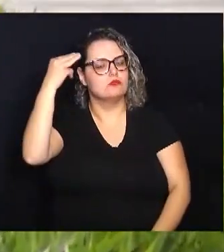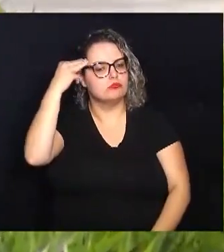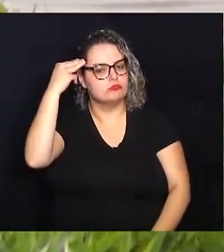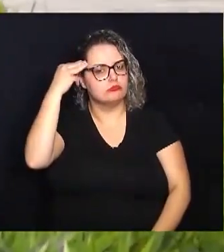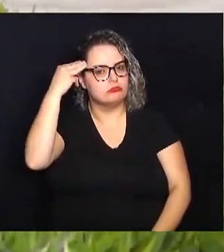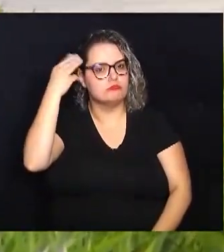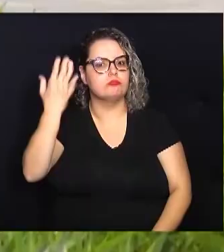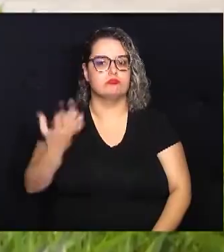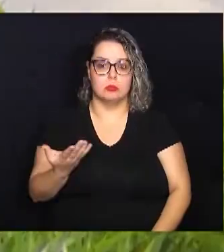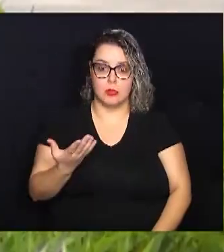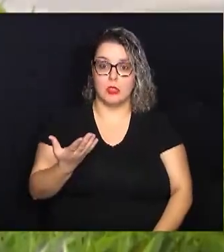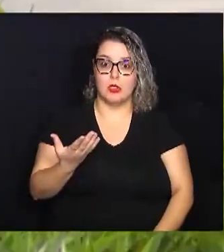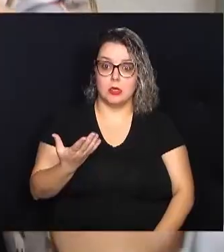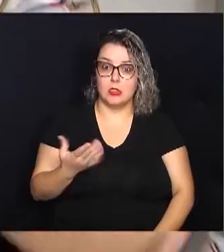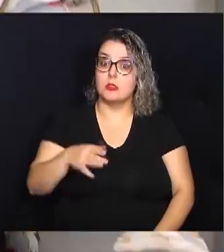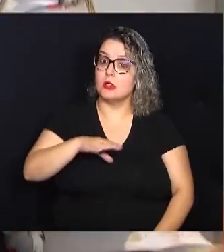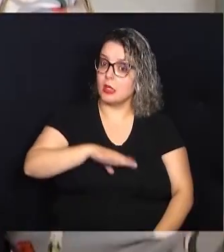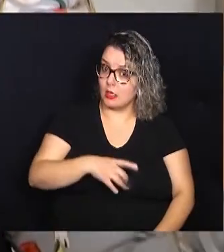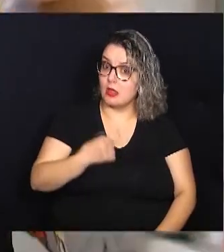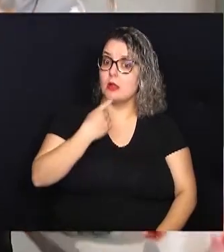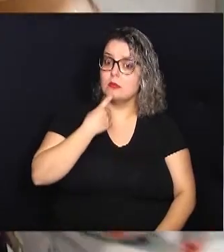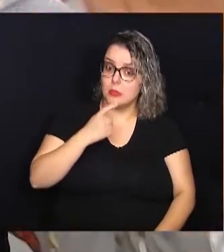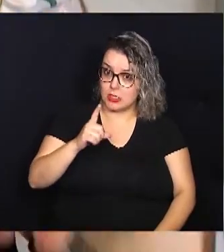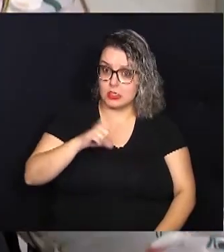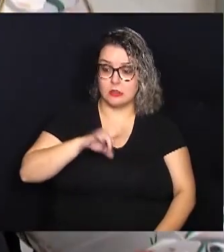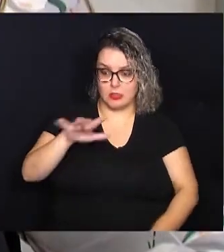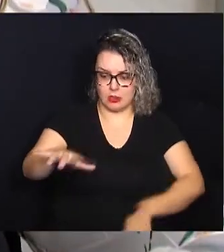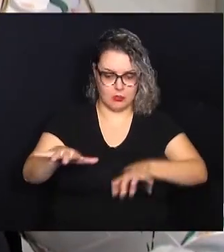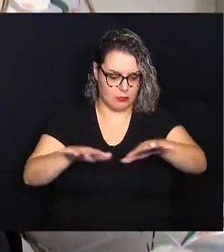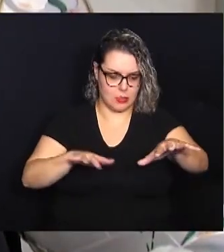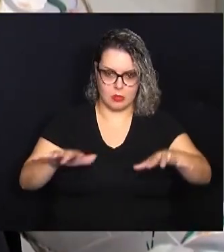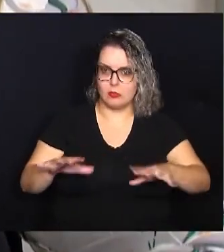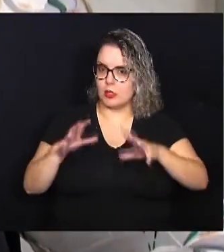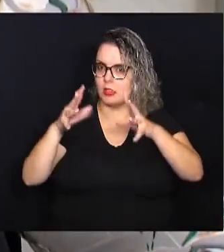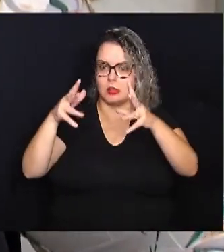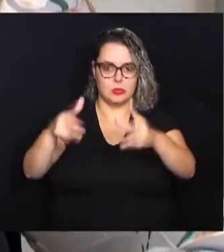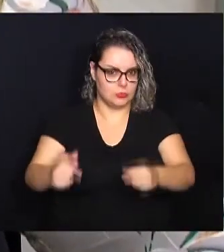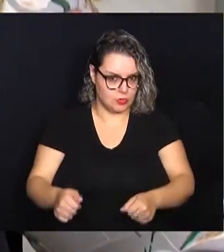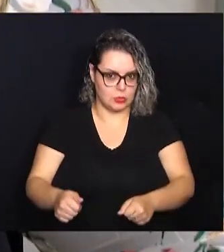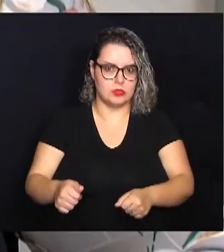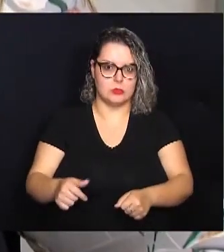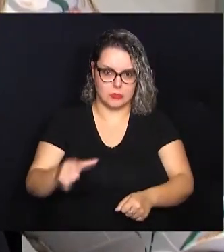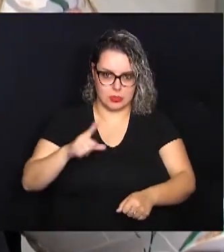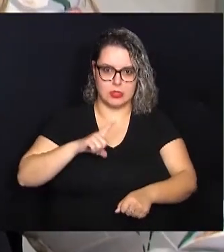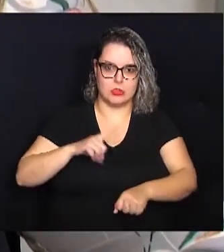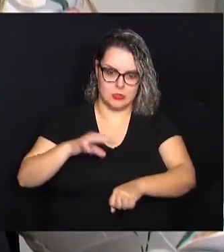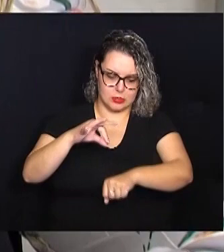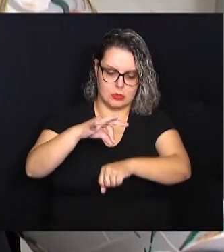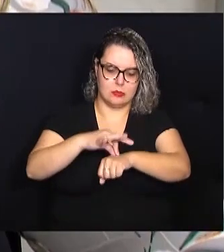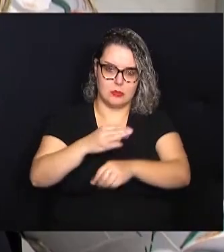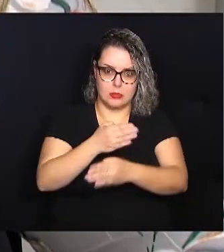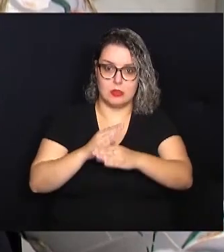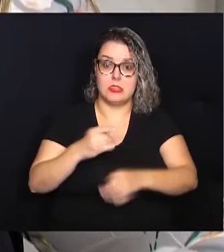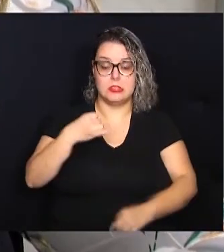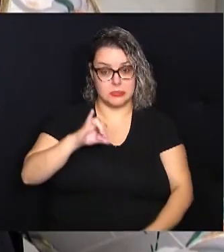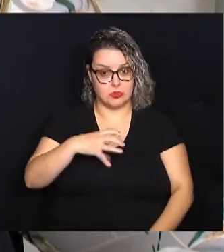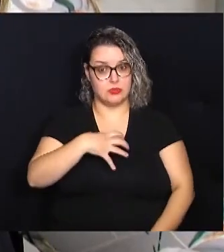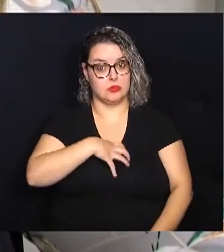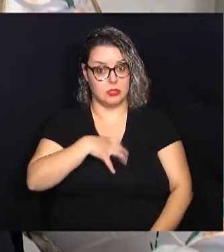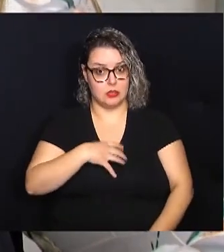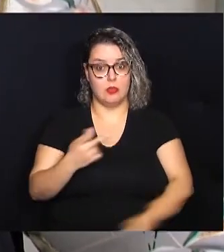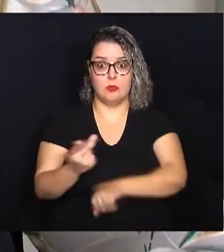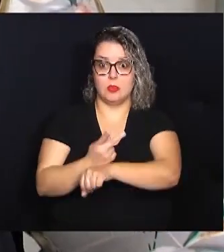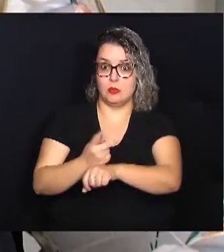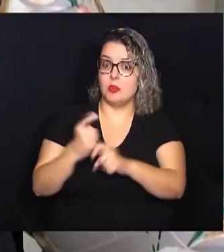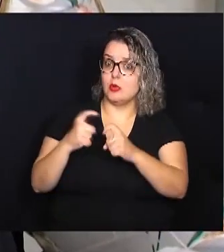né? De que Campinas tem áreas pelo território inteiro e que se eu tiver sintoma, frequentar essas áreas, eu preciso procurar um